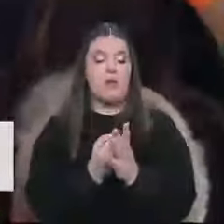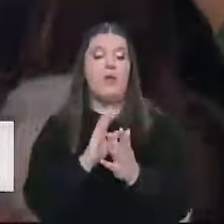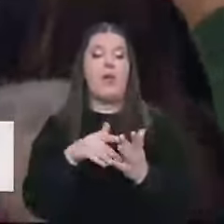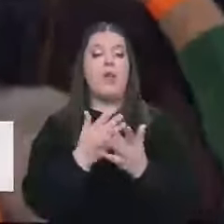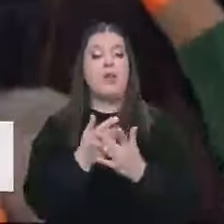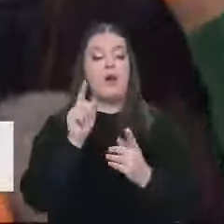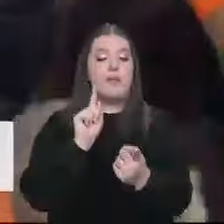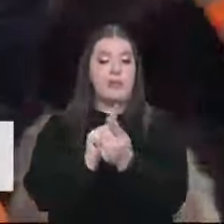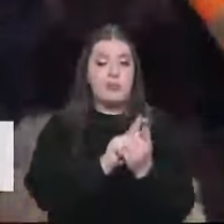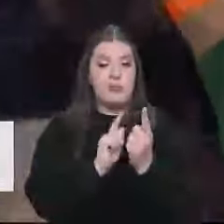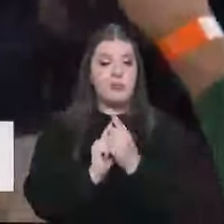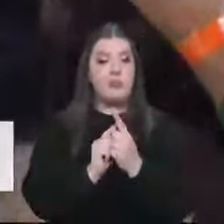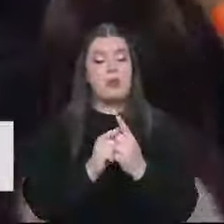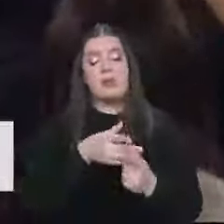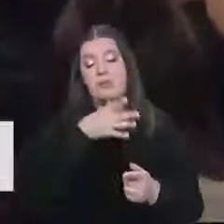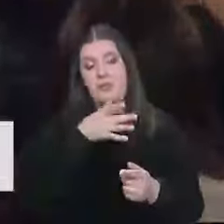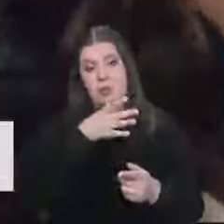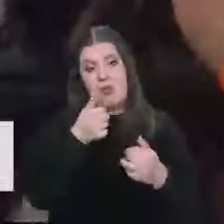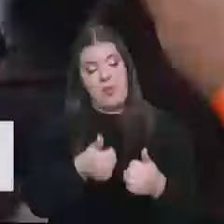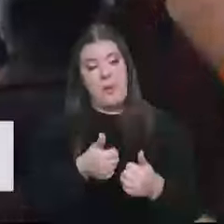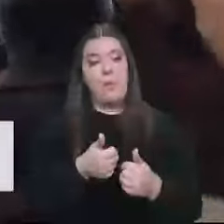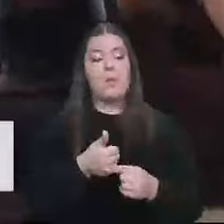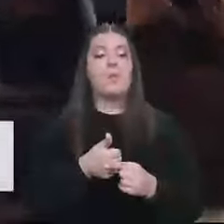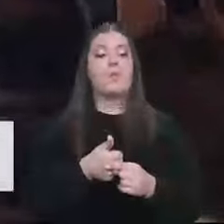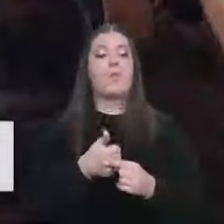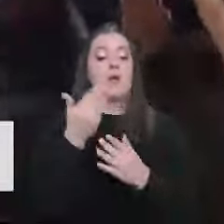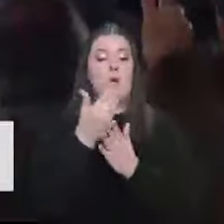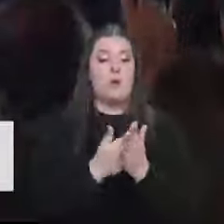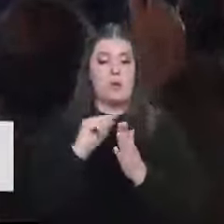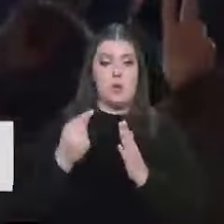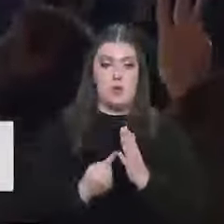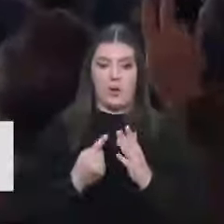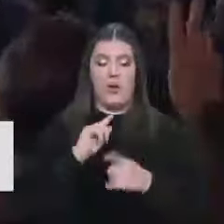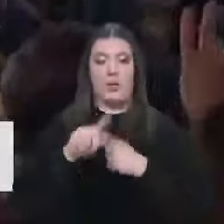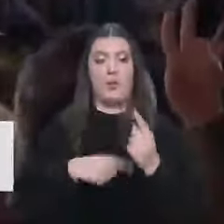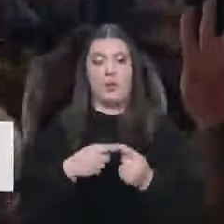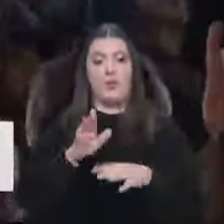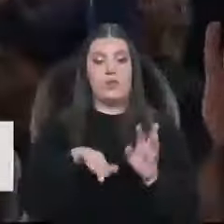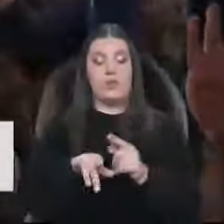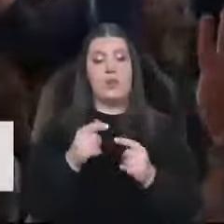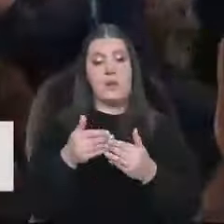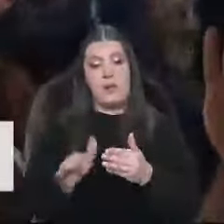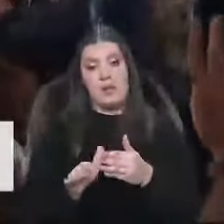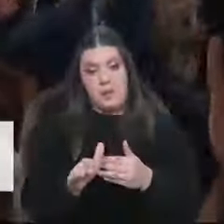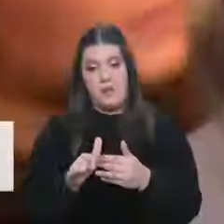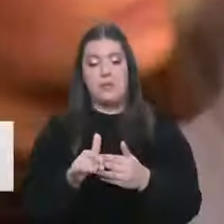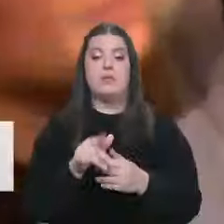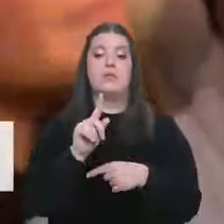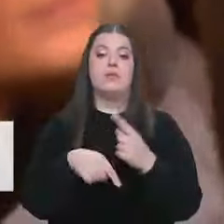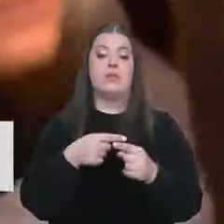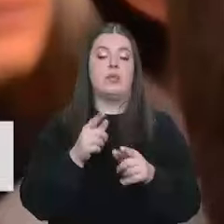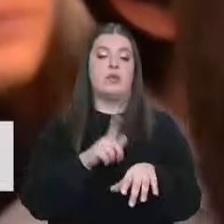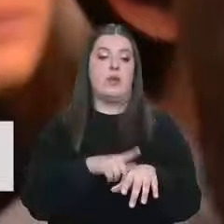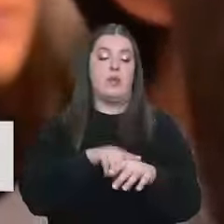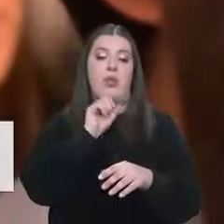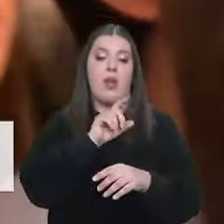audiências consideramos que são justificadas que são aquelas que a constituição obriga e proceder a partir daí entretanto isso também dá tempo